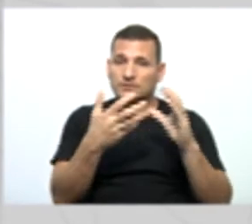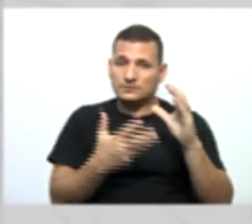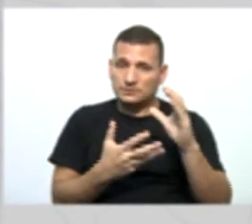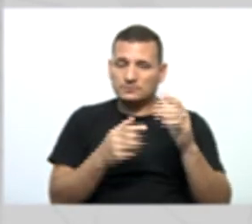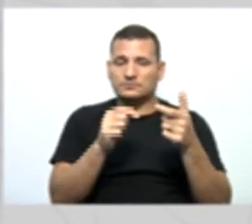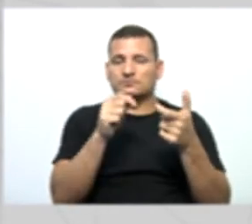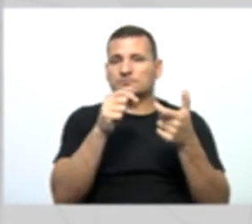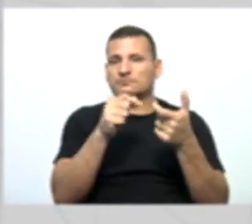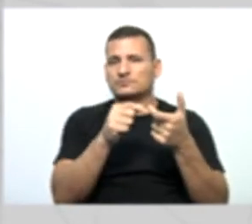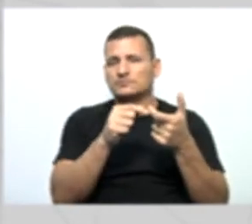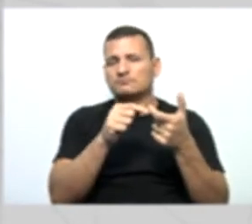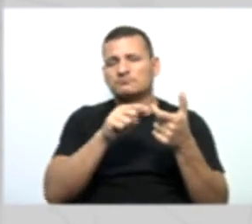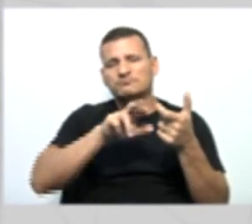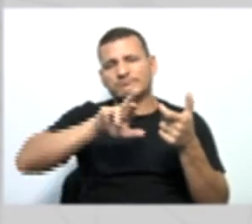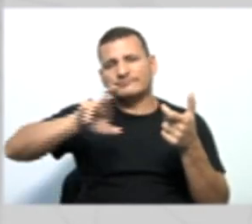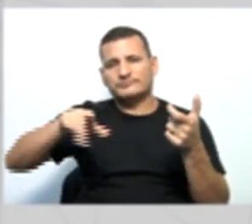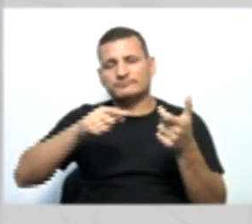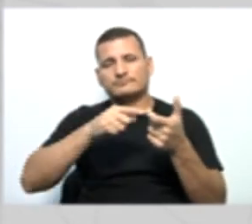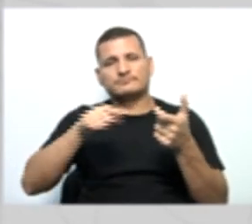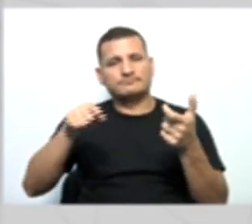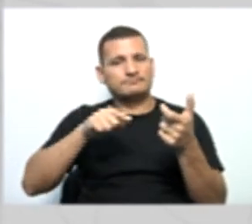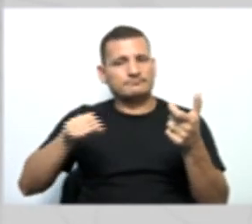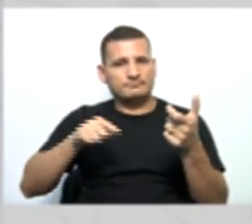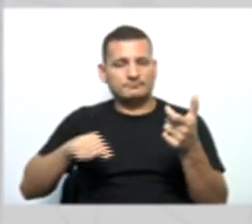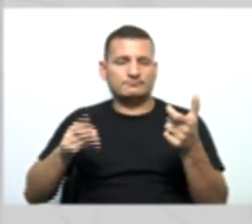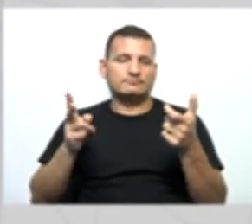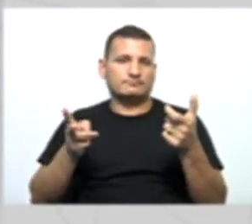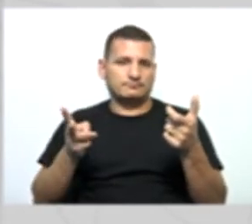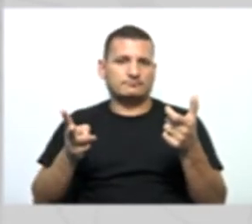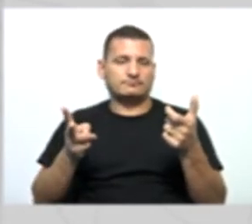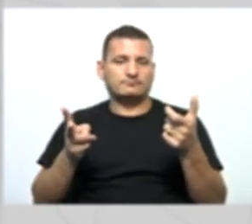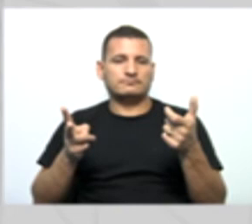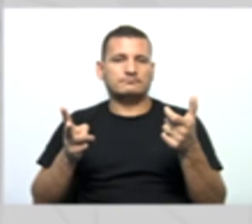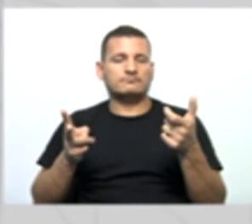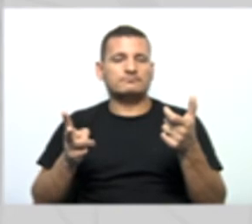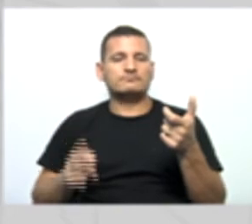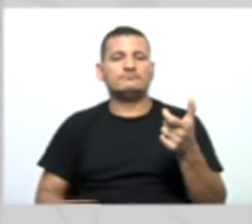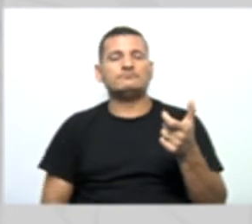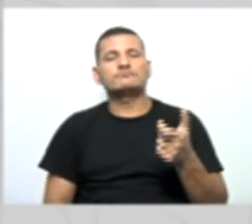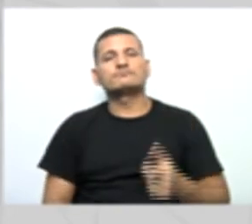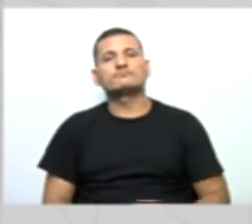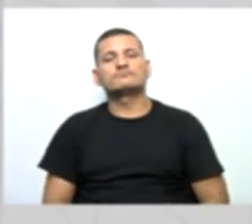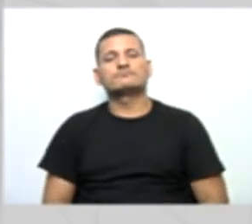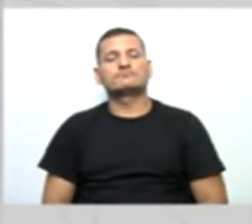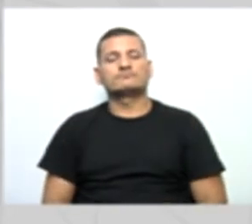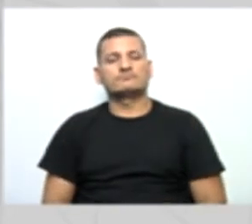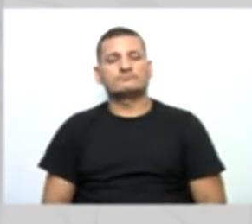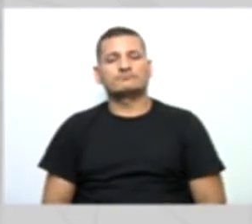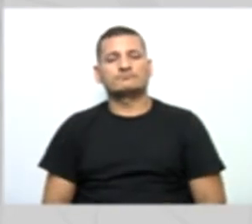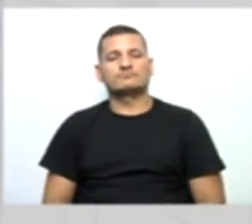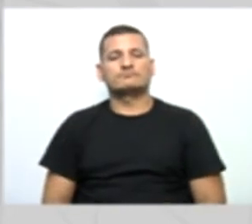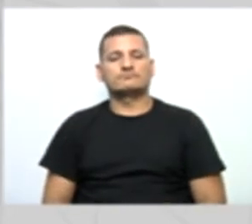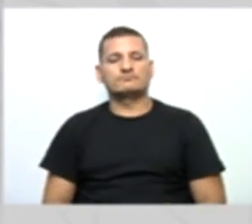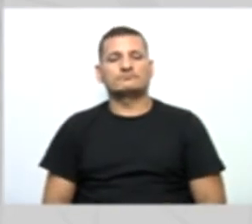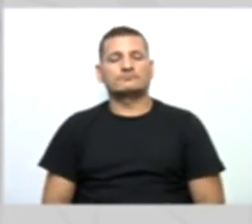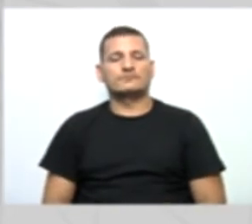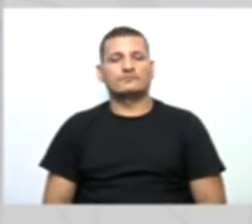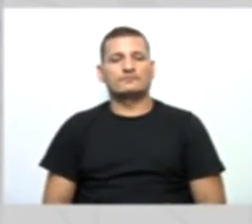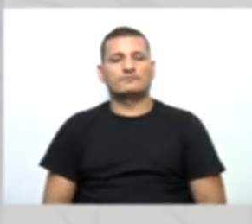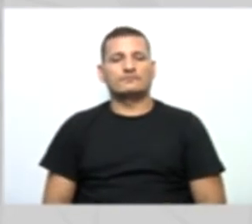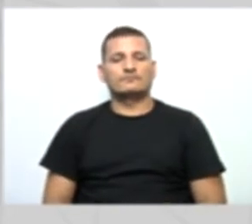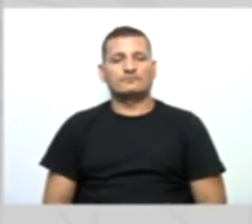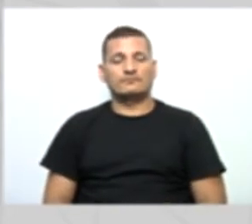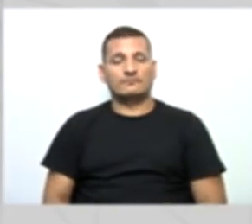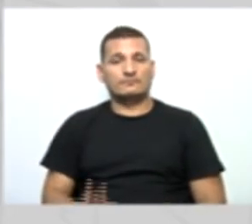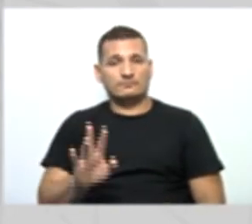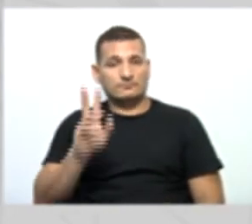criar vários a partir dos mesmos atributos, a partir das mesmas características, a partir das mesmas propriedades.